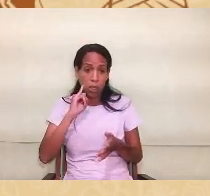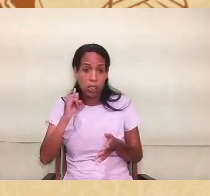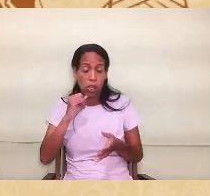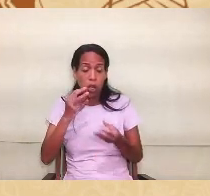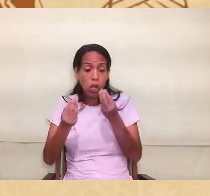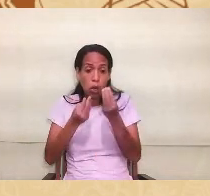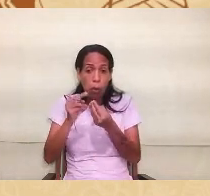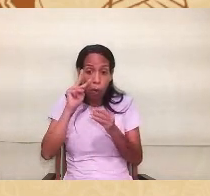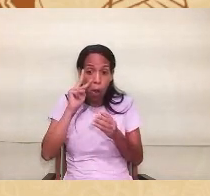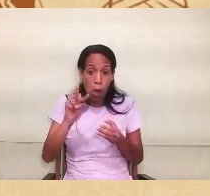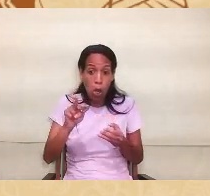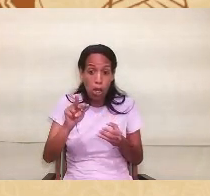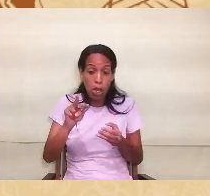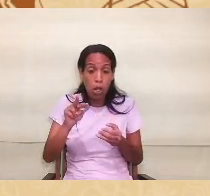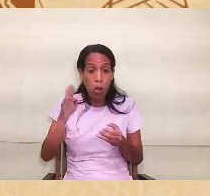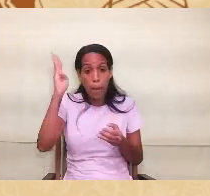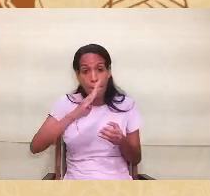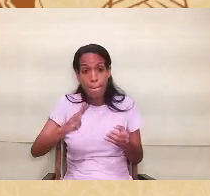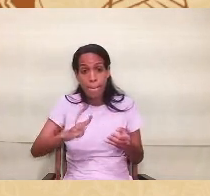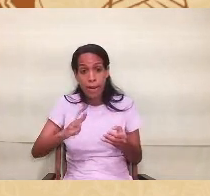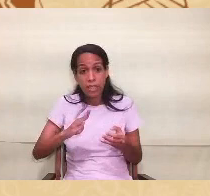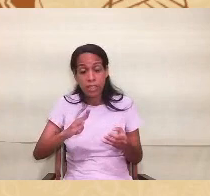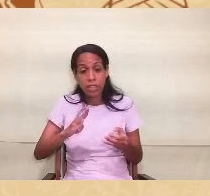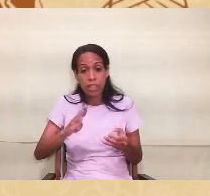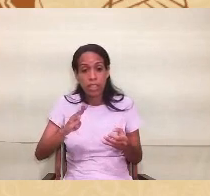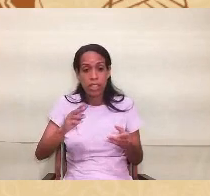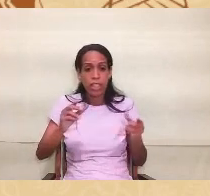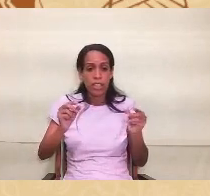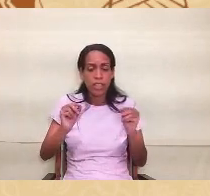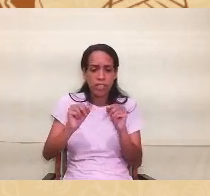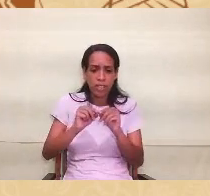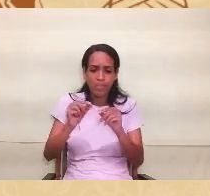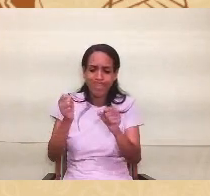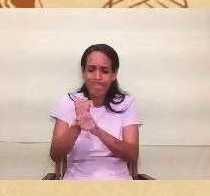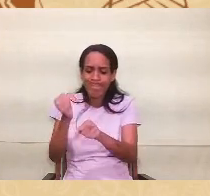olhar para o Brasil inteiro, né? Para as nossas questões estruturais.